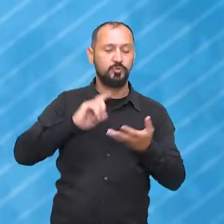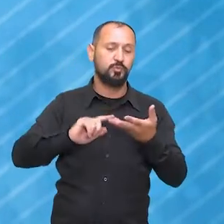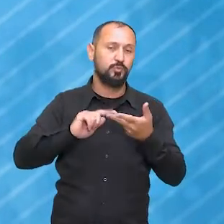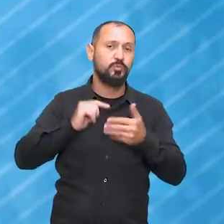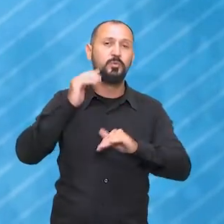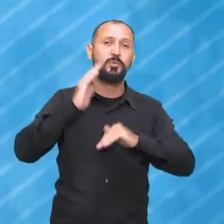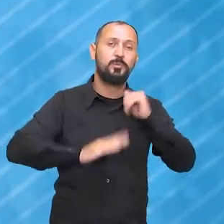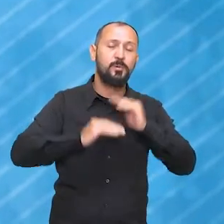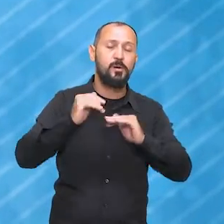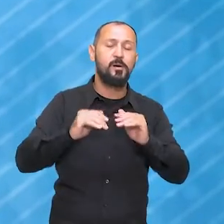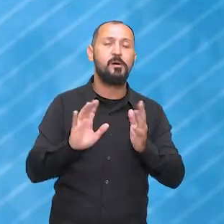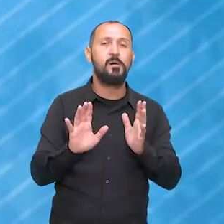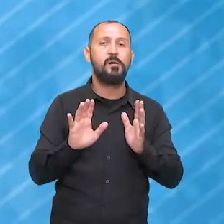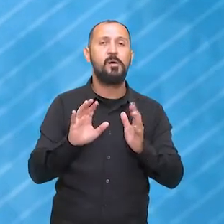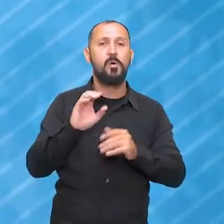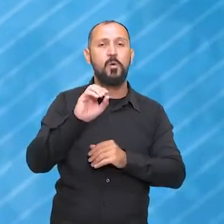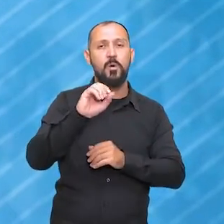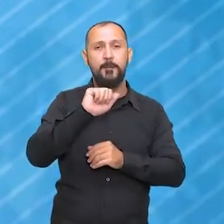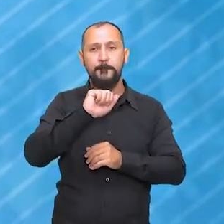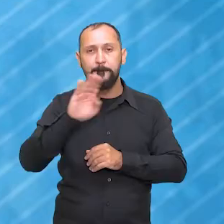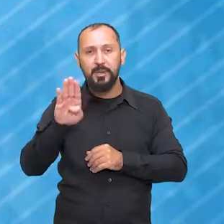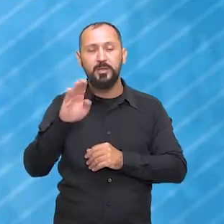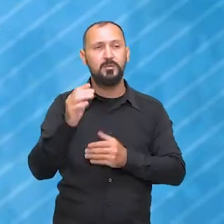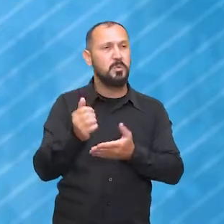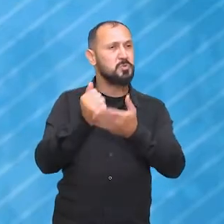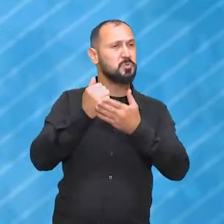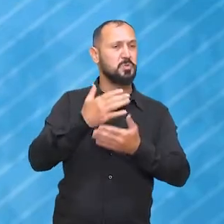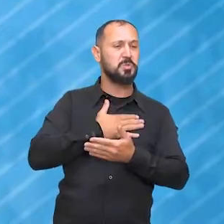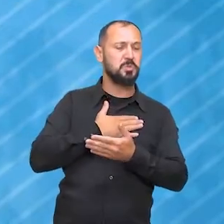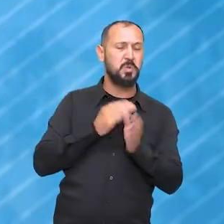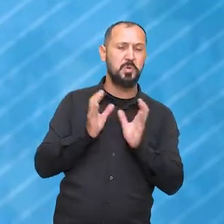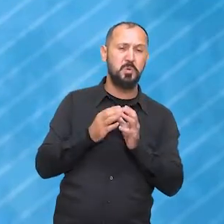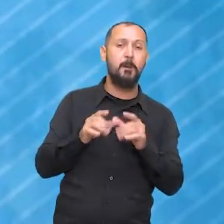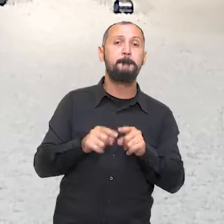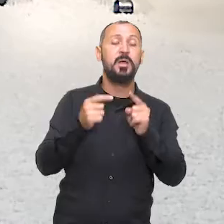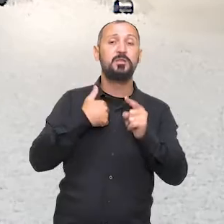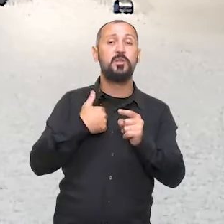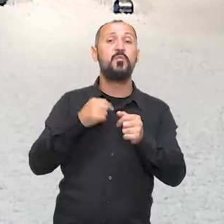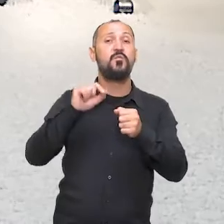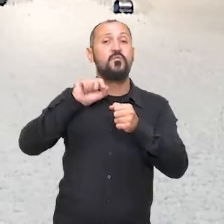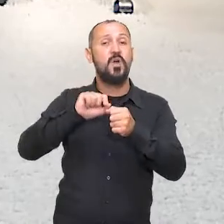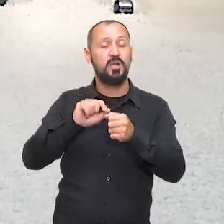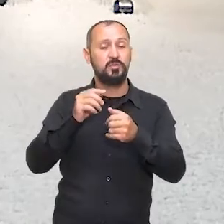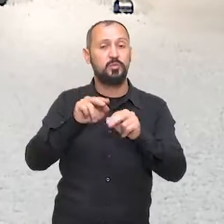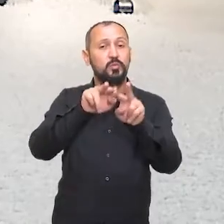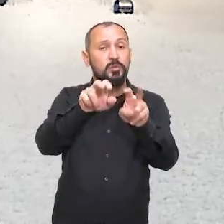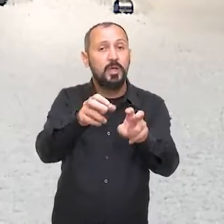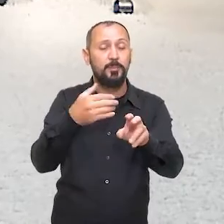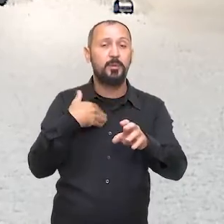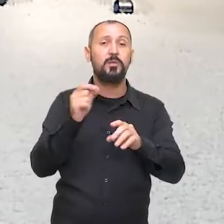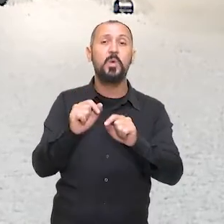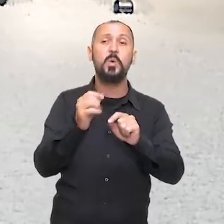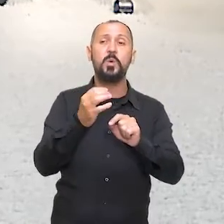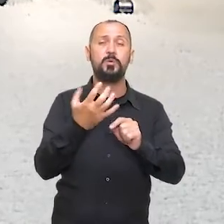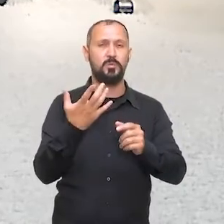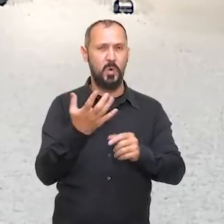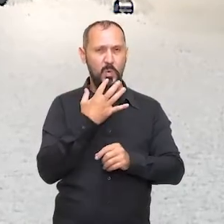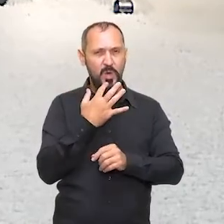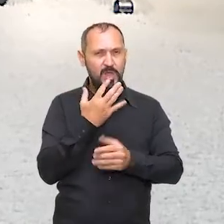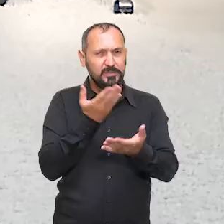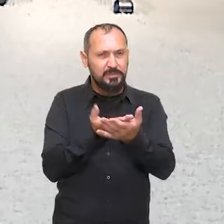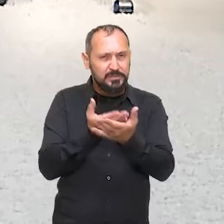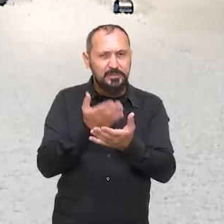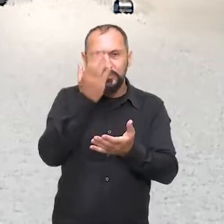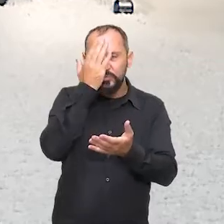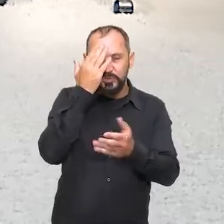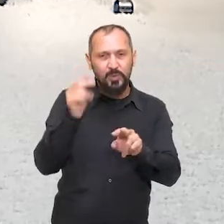muito advogado fala, mas a OAB não faz nada em relação a isso. Mas o que eu faço em relação a isso? O que eu conheço em relação